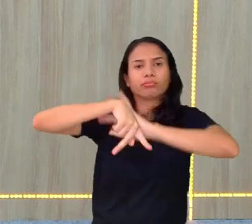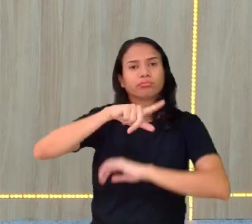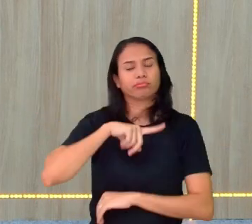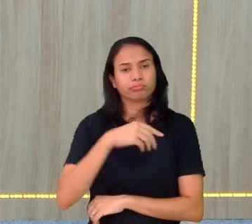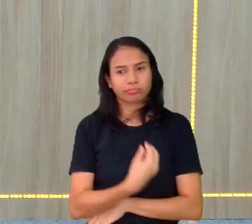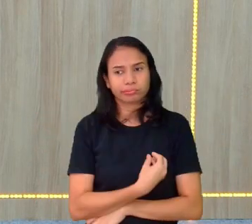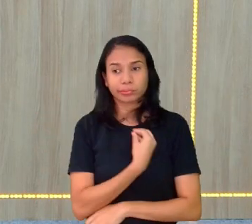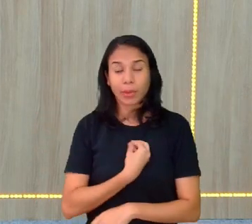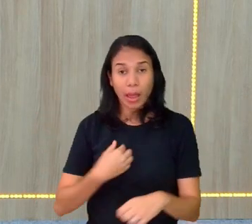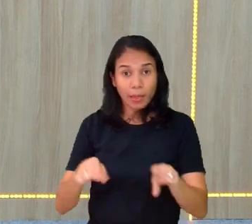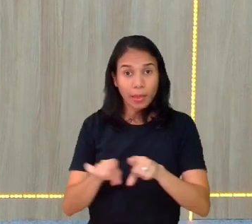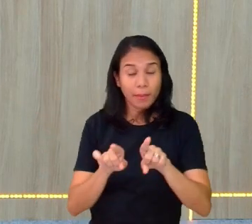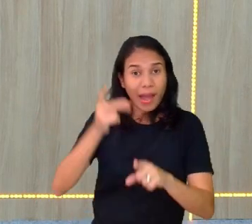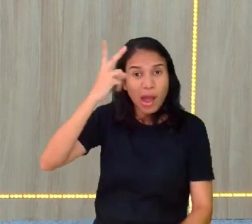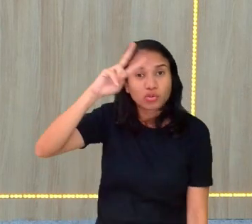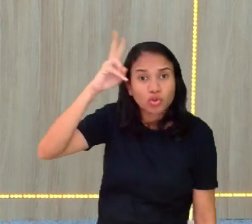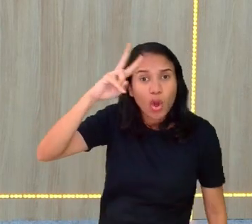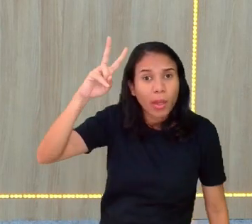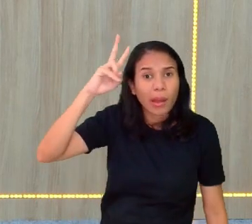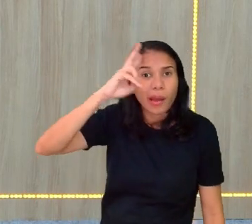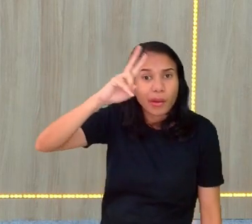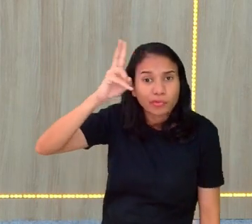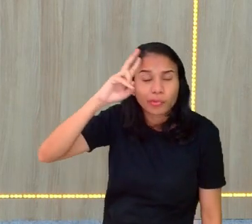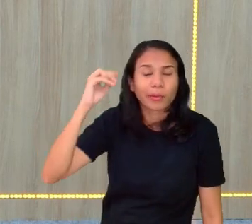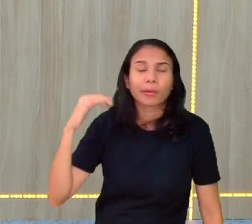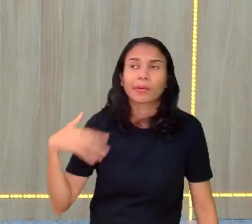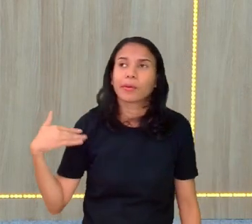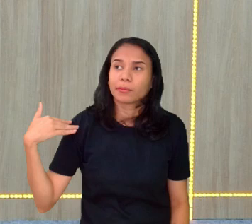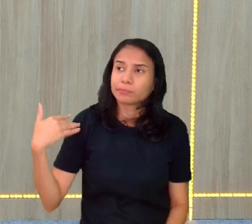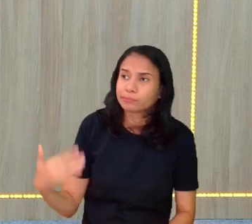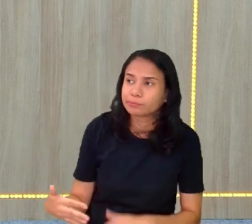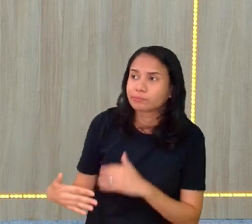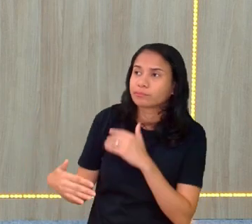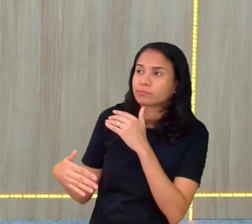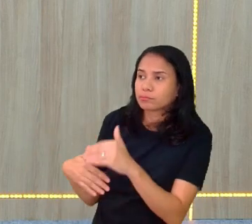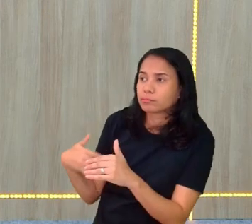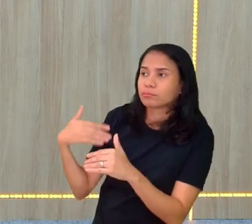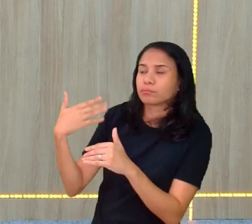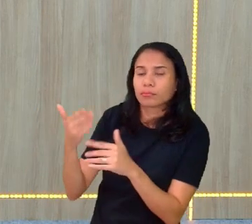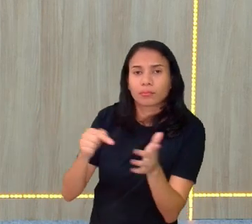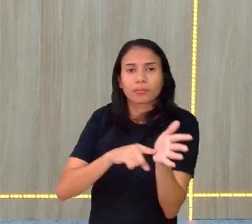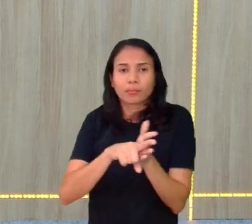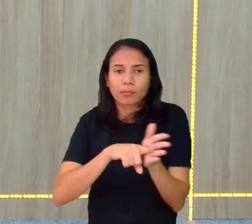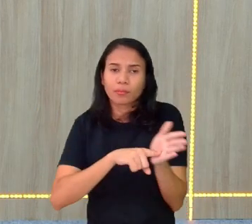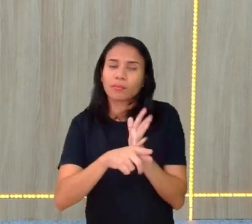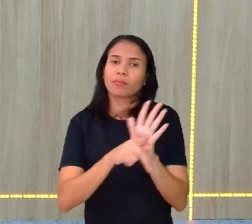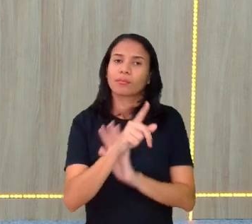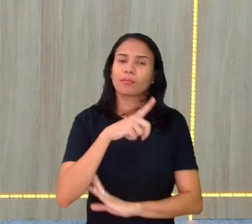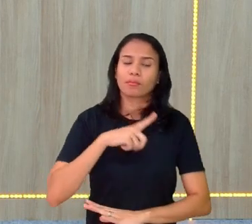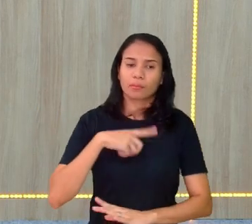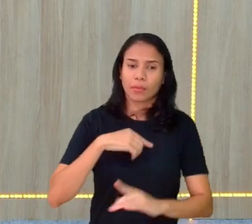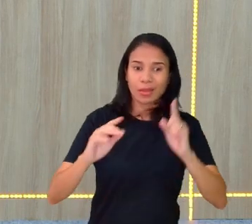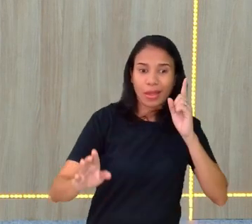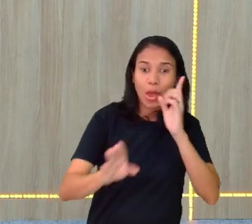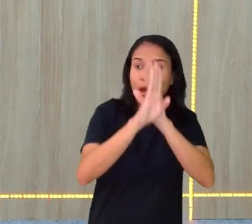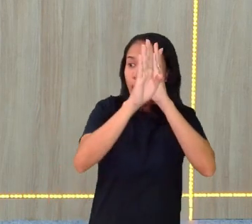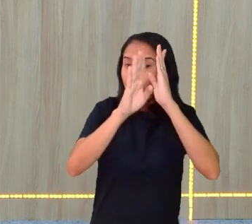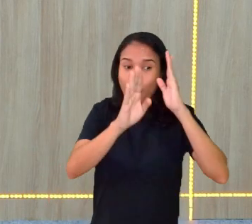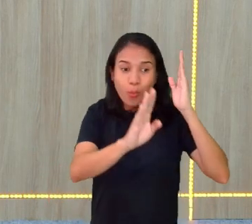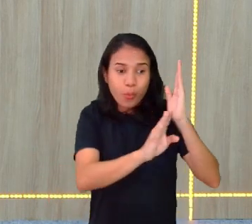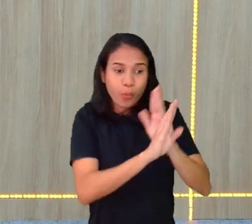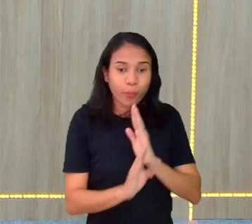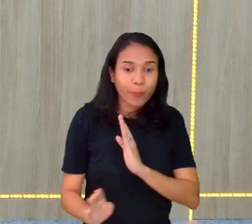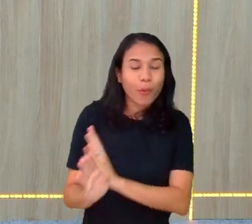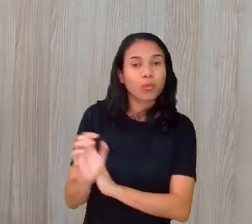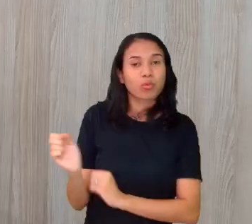E a própria história, né, professora, ela está cada dia mais com as Isso. pesquisas, questões vão sendo descobertas. Exato.